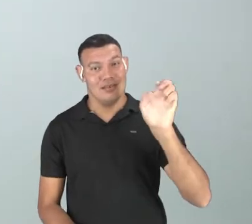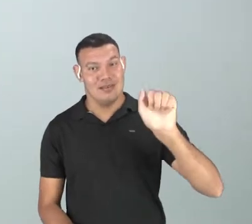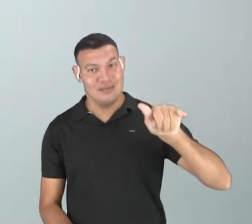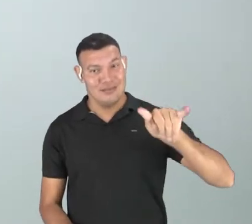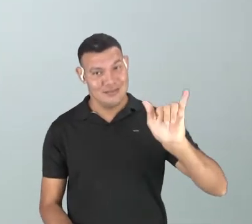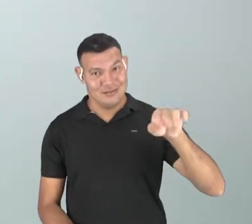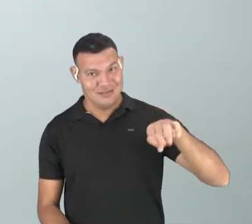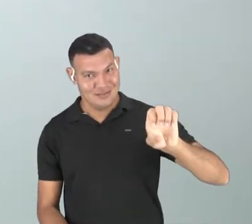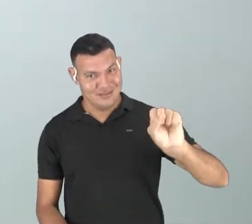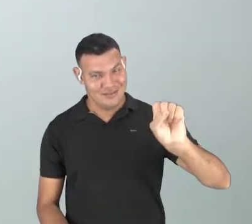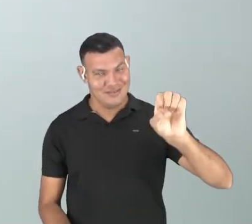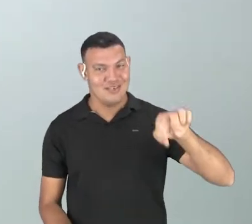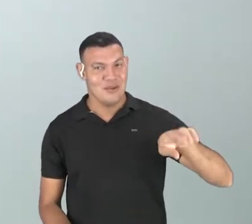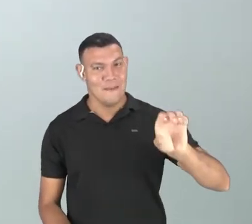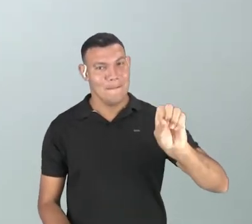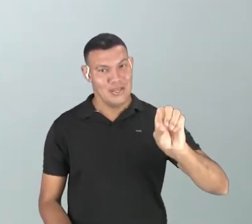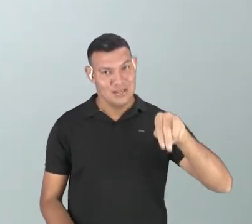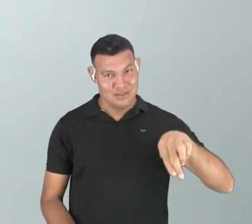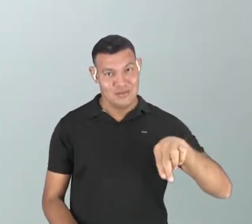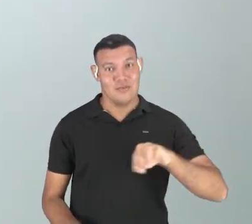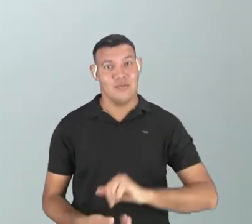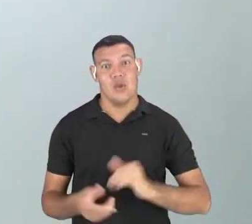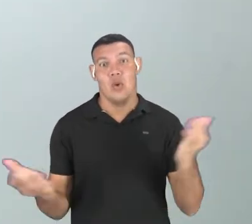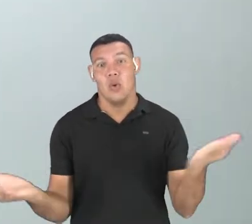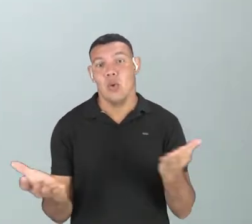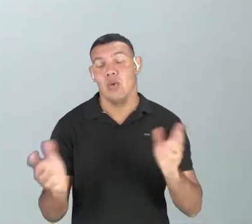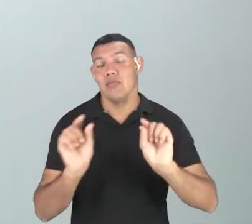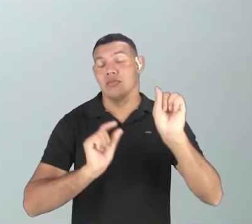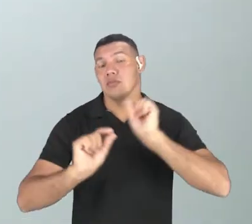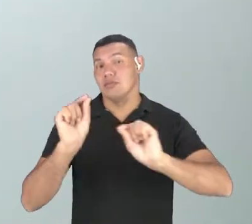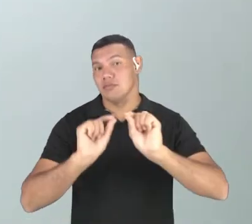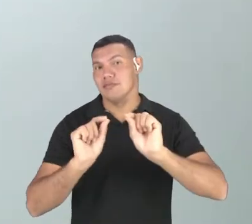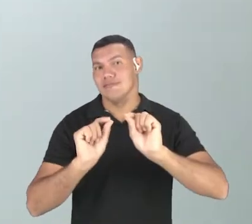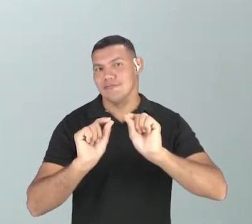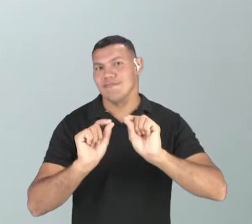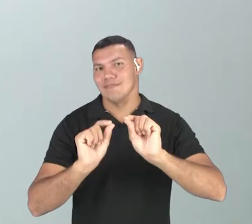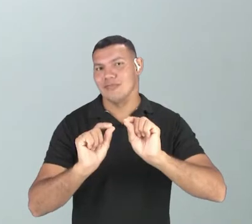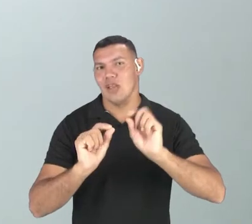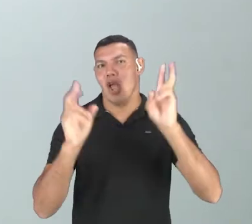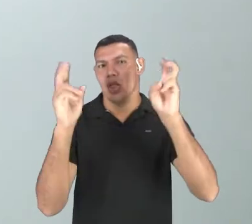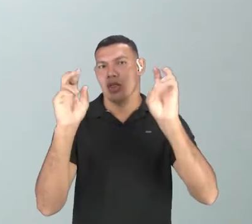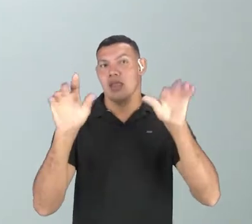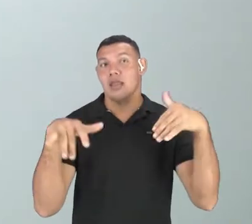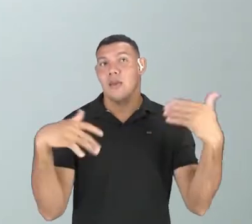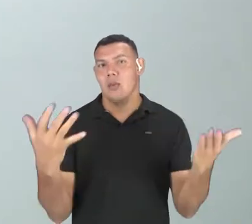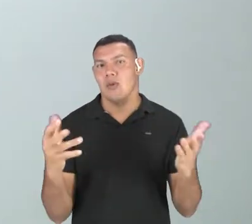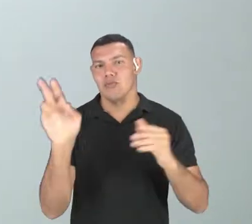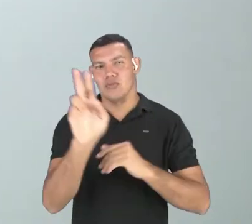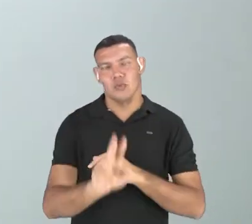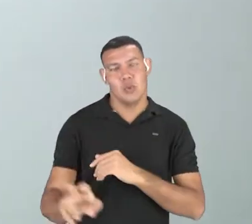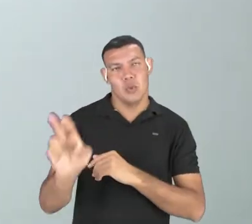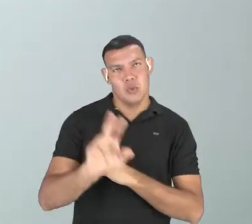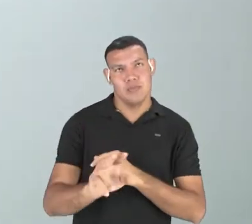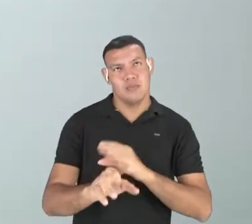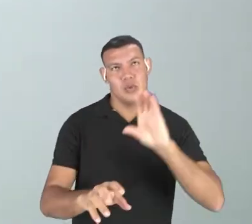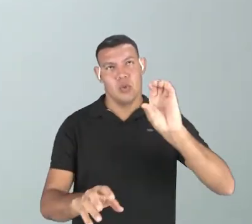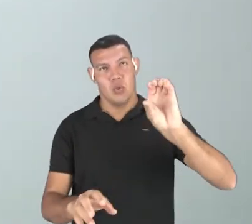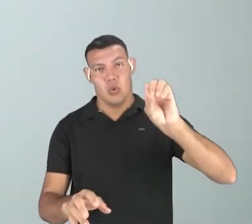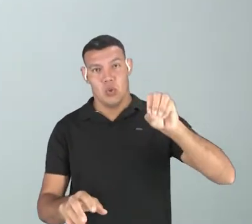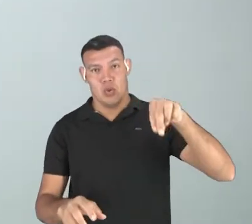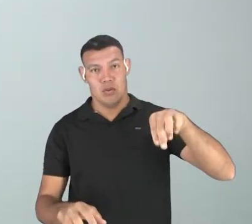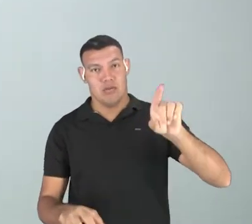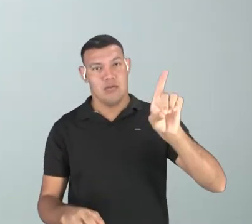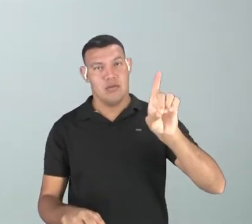e hoje nós vamos falar sobre condições. Chicos, como estão ustedes? ¿Están bien? ¿Están en